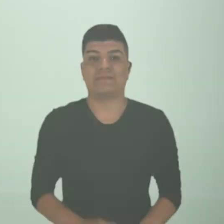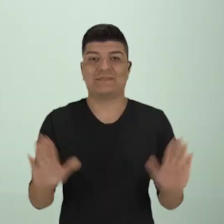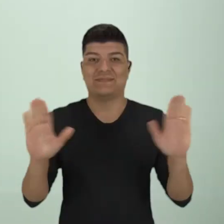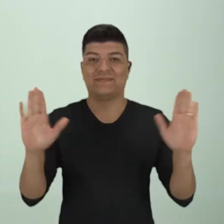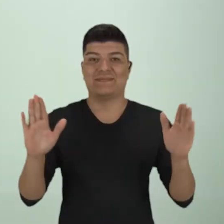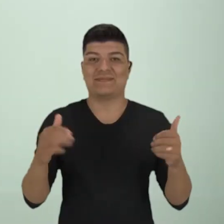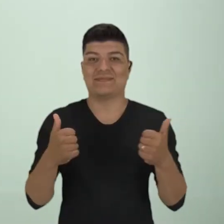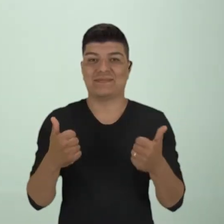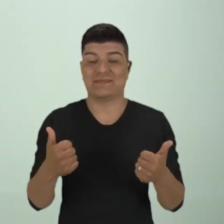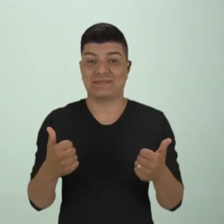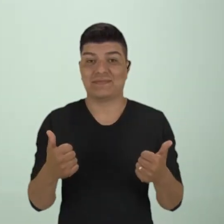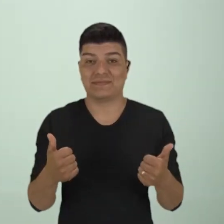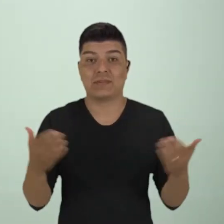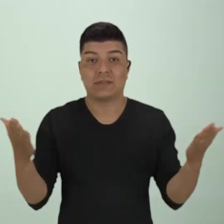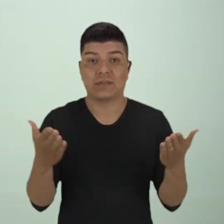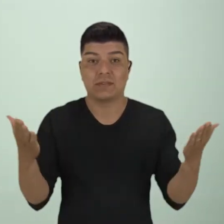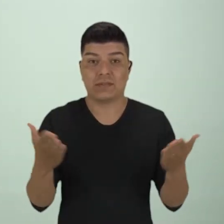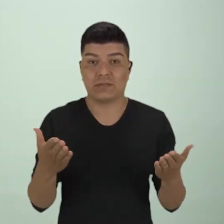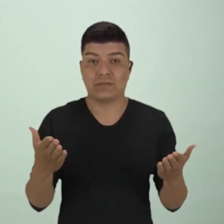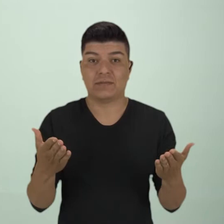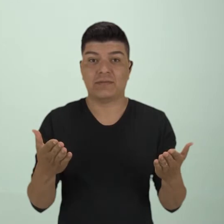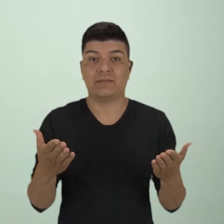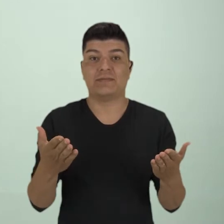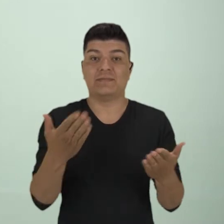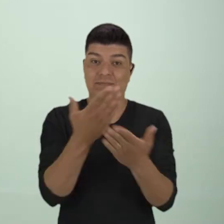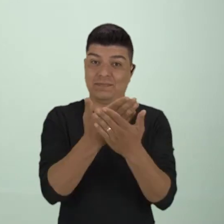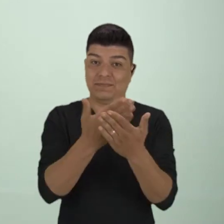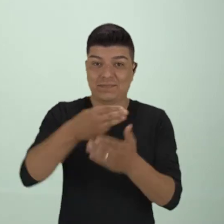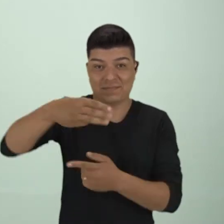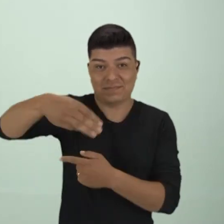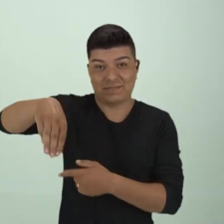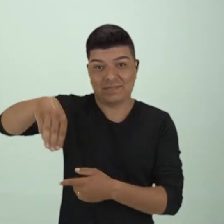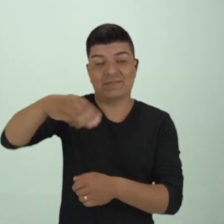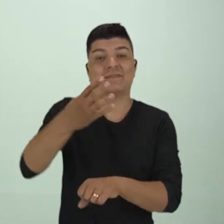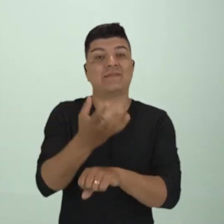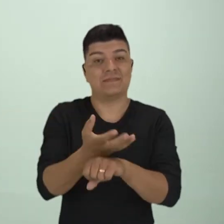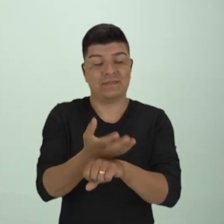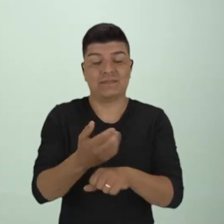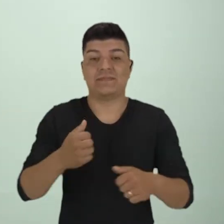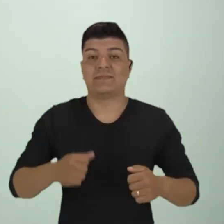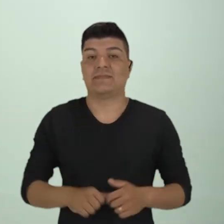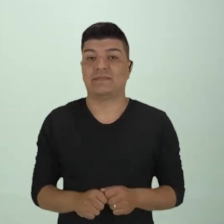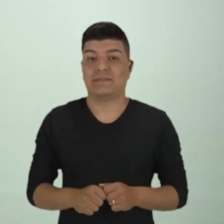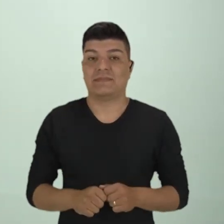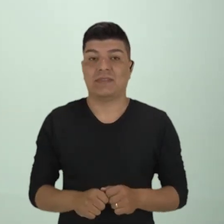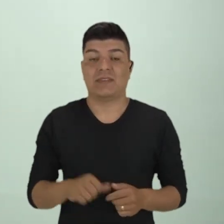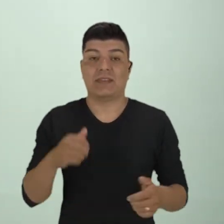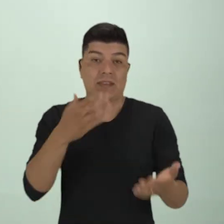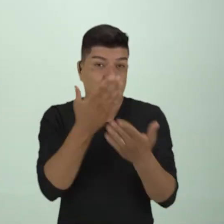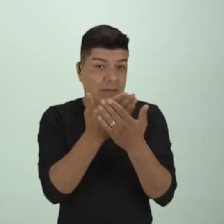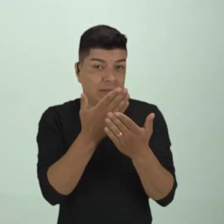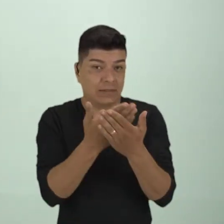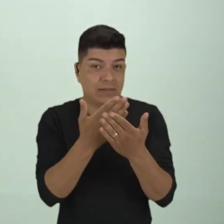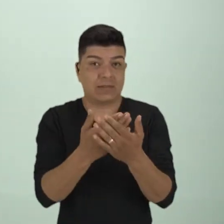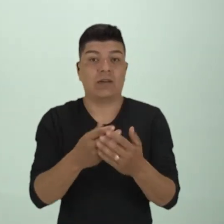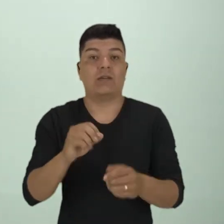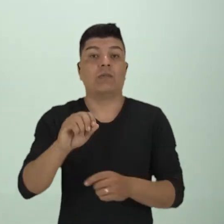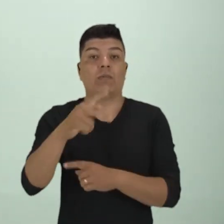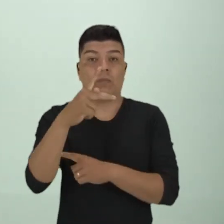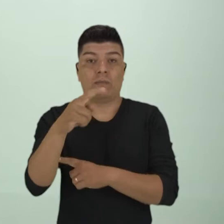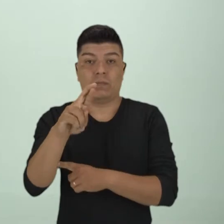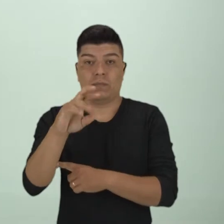Olá, gente. Hoje nós estamos em mais uma aula de matemática, né? E vamos trabalhar a